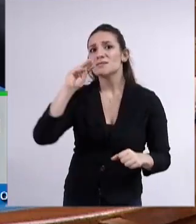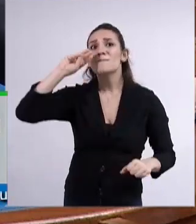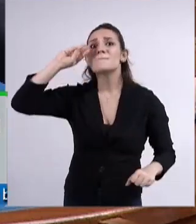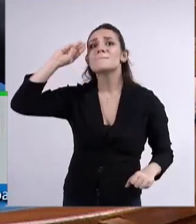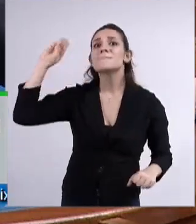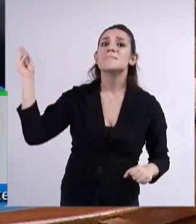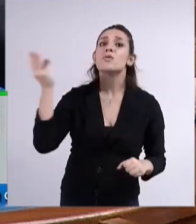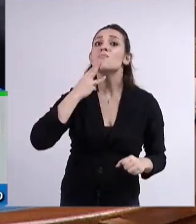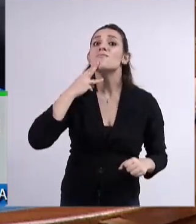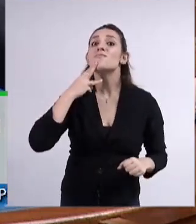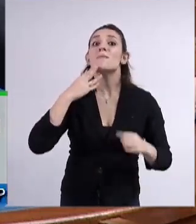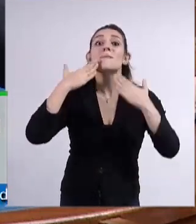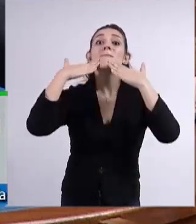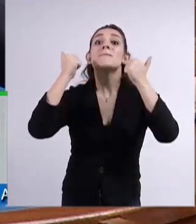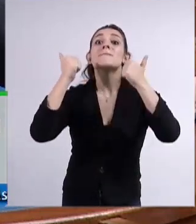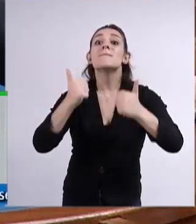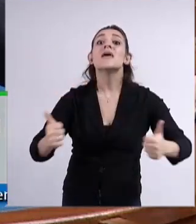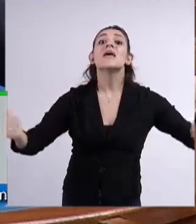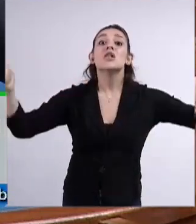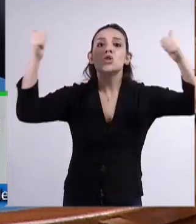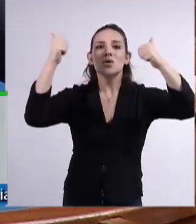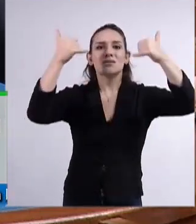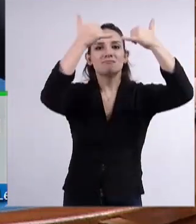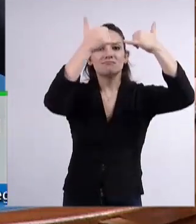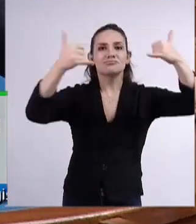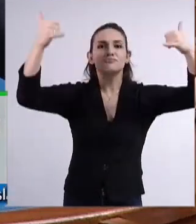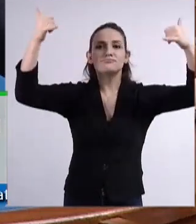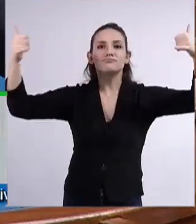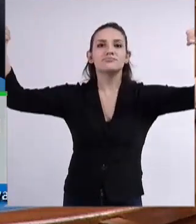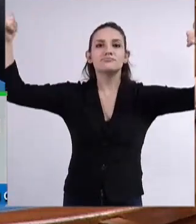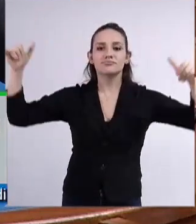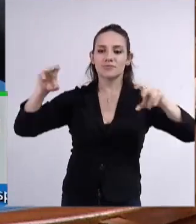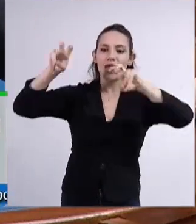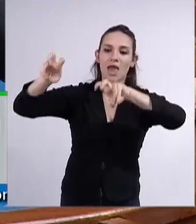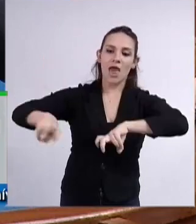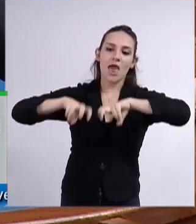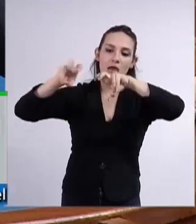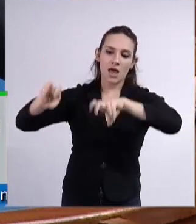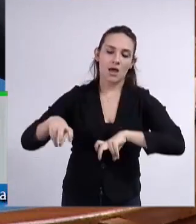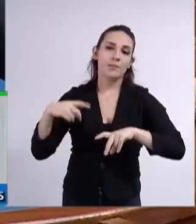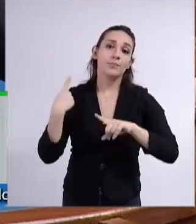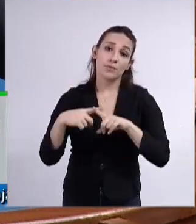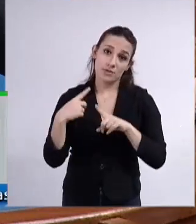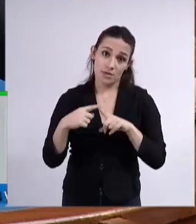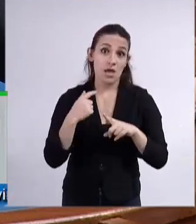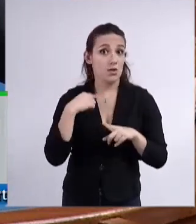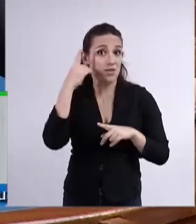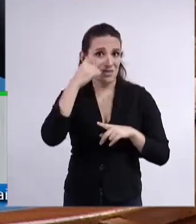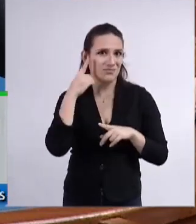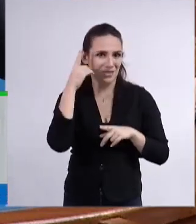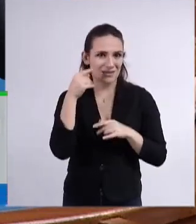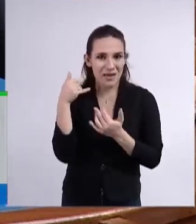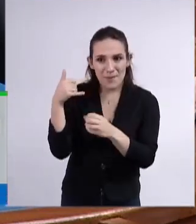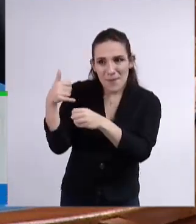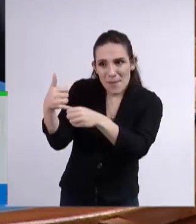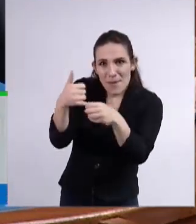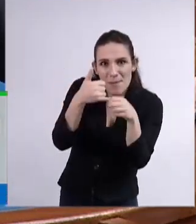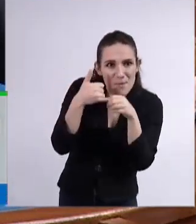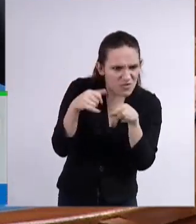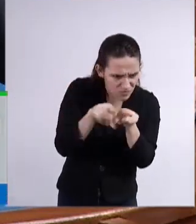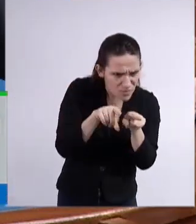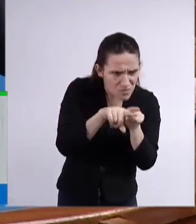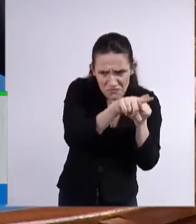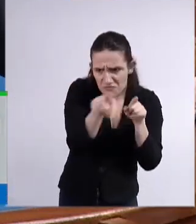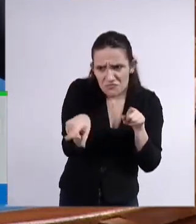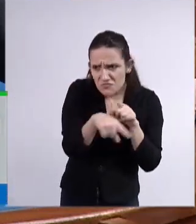na melhoria das redes rurais. Nós que somos deputados do interior, andamos pelo interior, mesmo os deputados da capitais,